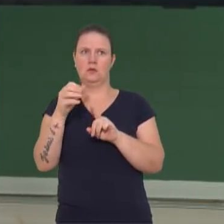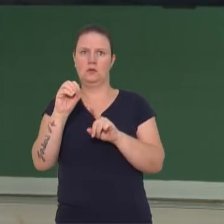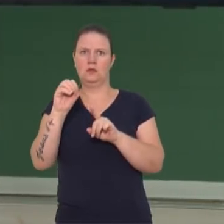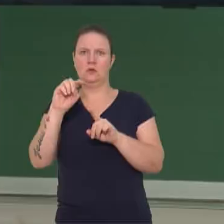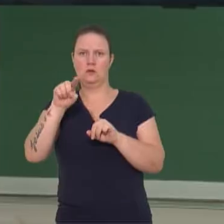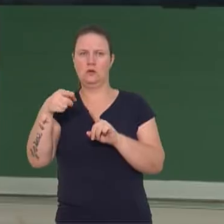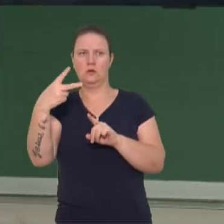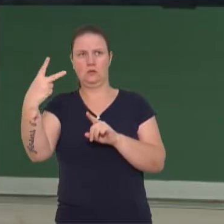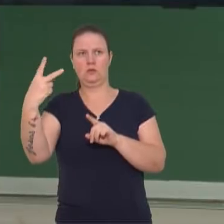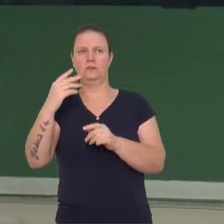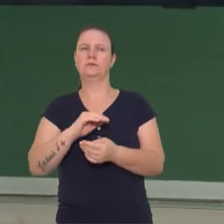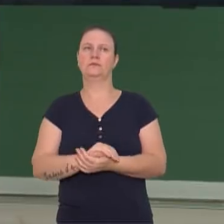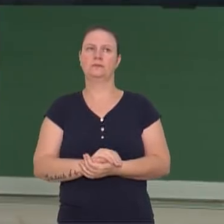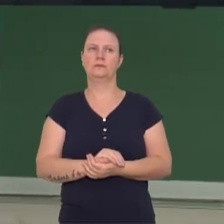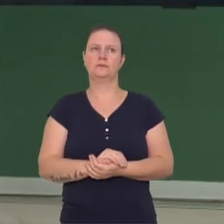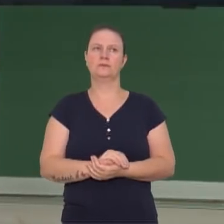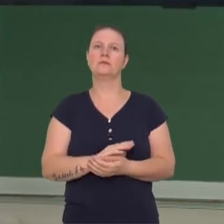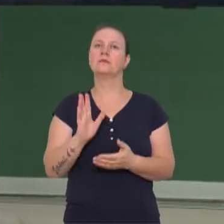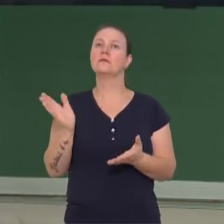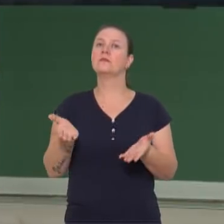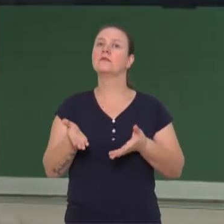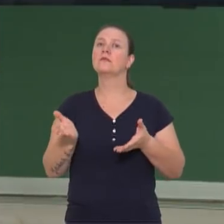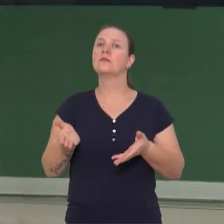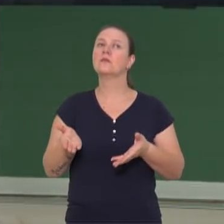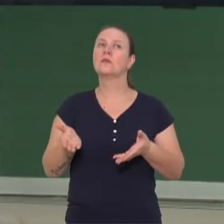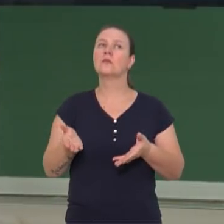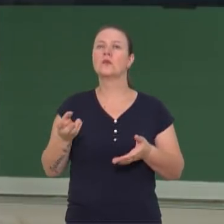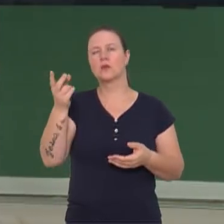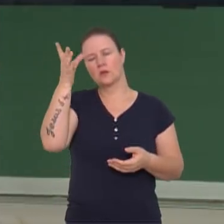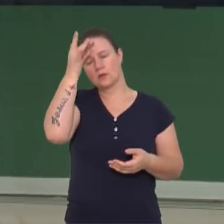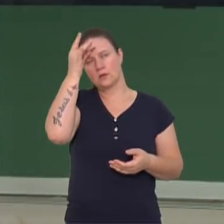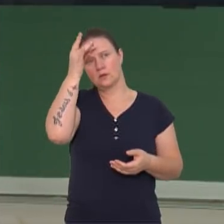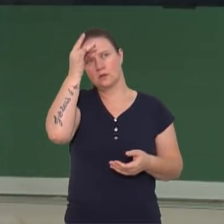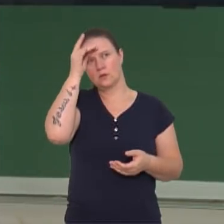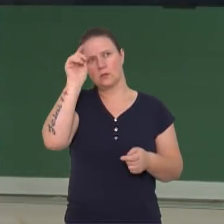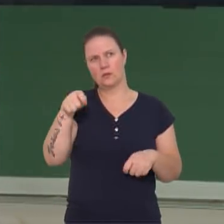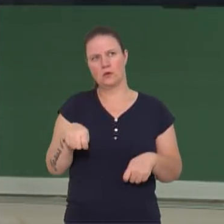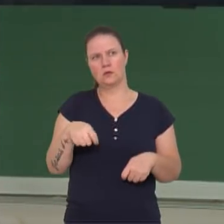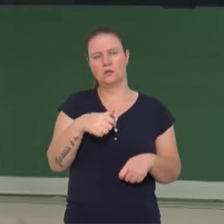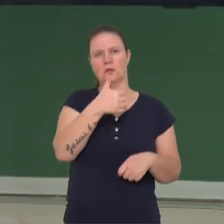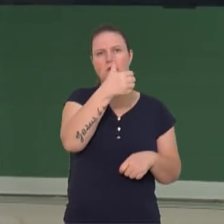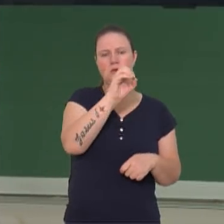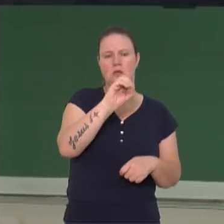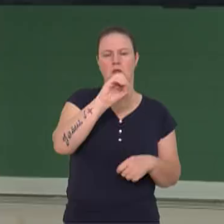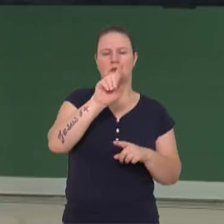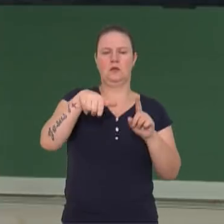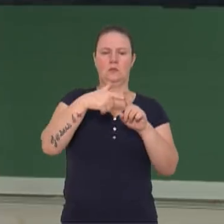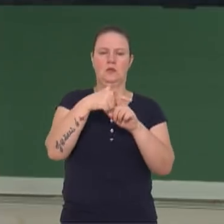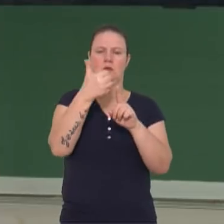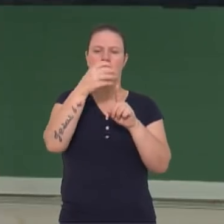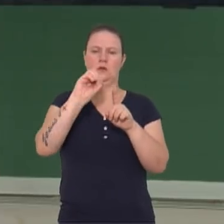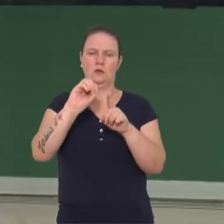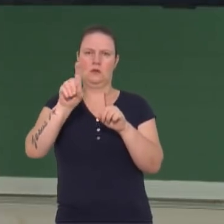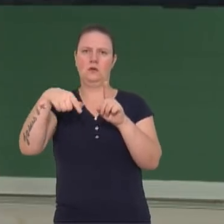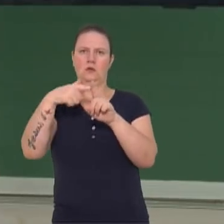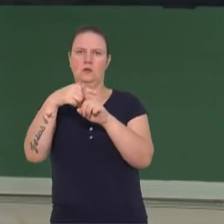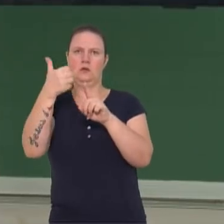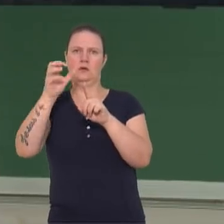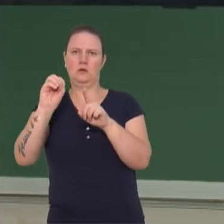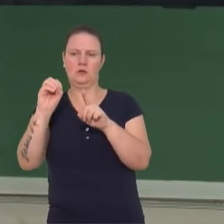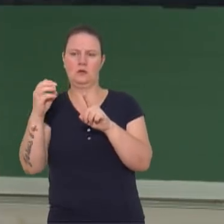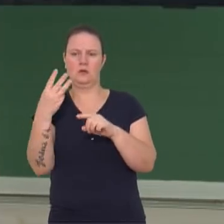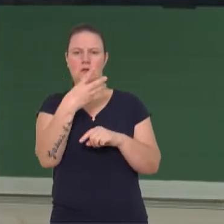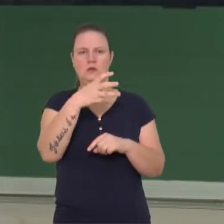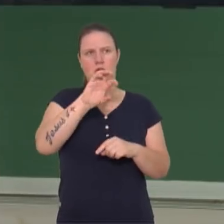10,2 mais 10,2 mais 10,2, dá pra gente fazer de cabeça, não dá? 10 mais 10, 20, com mais 10,